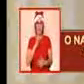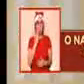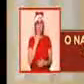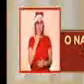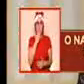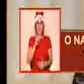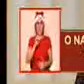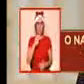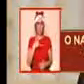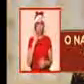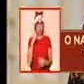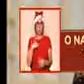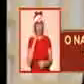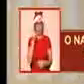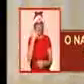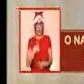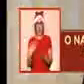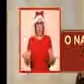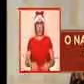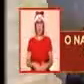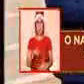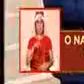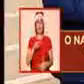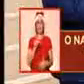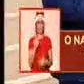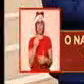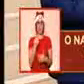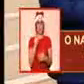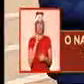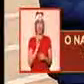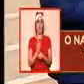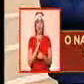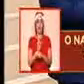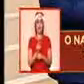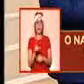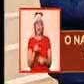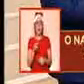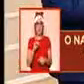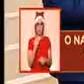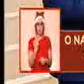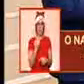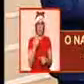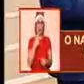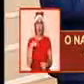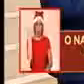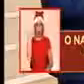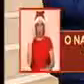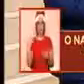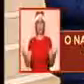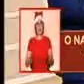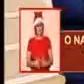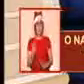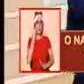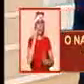Matilde. Muitos beijinhos que não está a ver, não me liga nenhuma. Mas o Miguel também. Ele está sempre comigo. Onde é que está o Miguel? Tem que Miguel está em Londres. Em Londres.